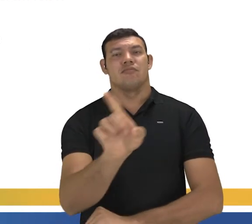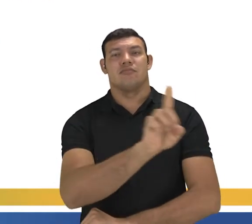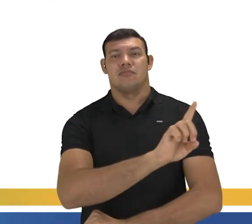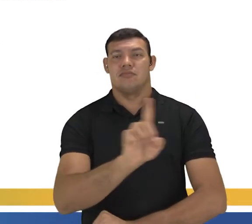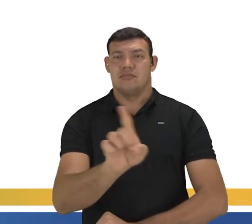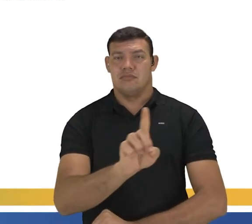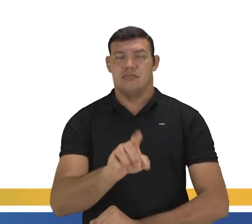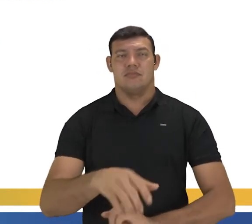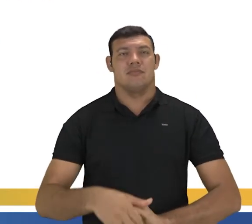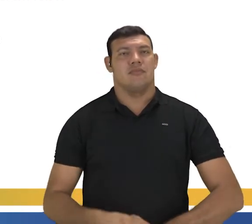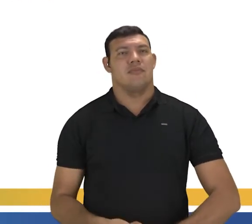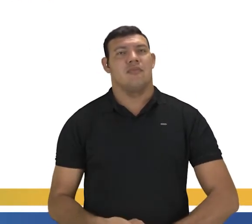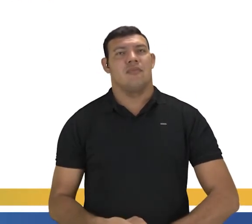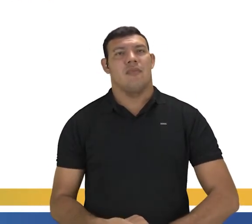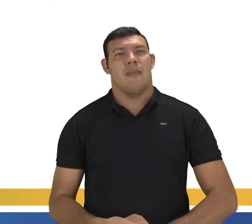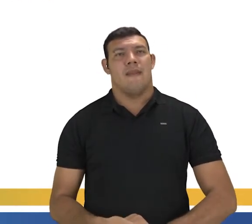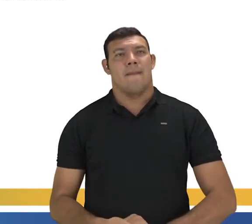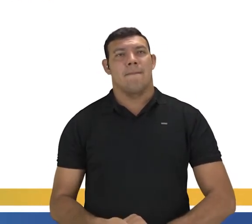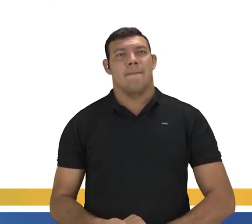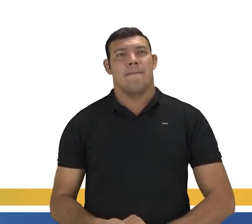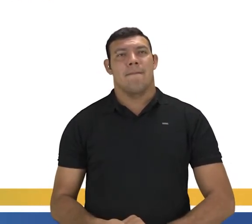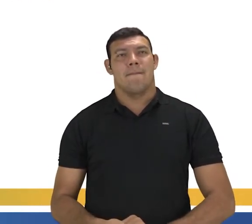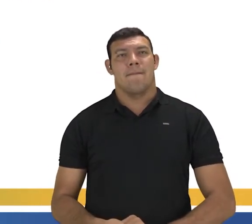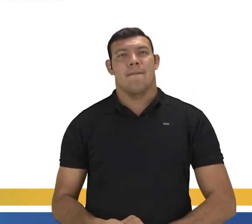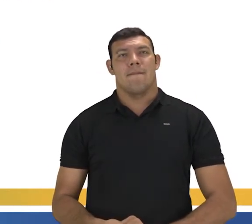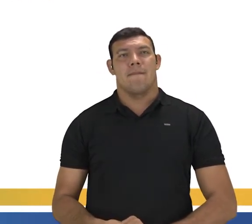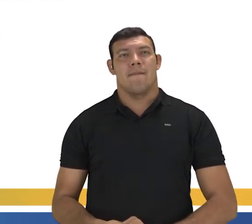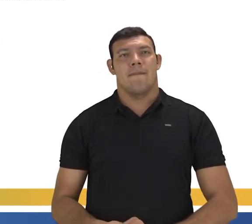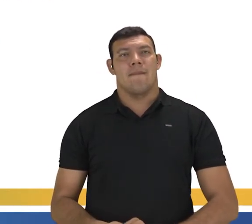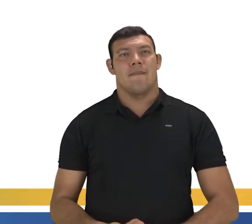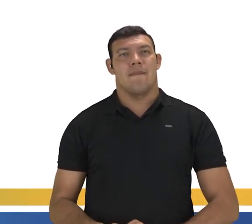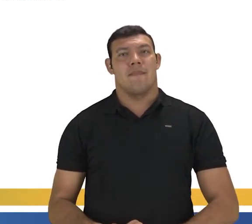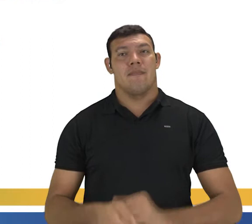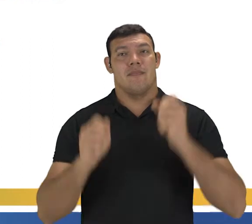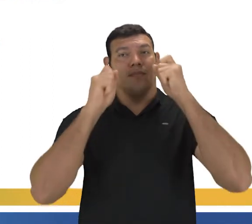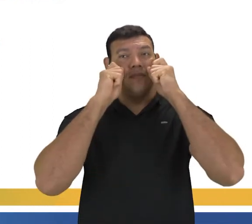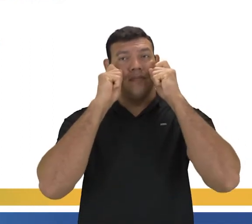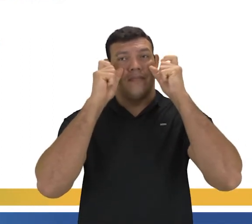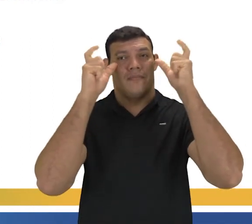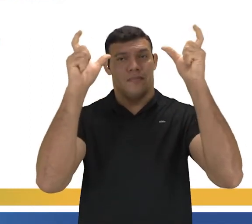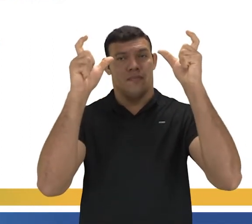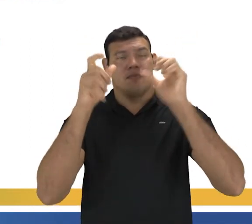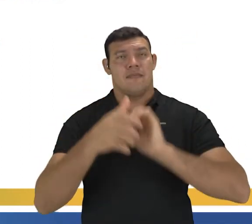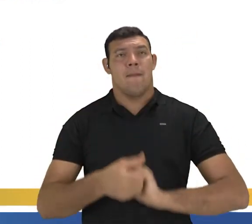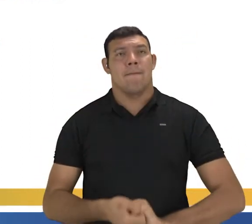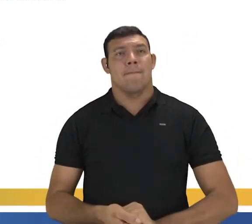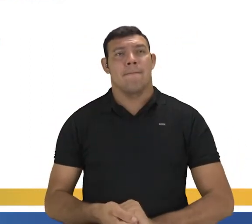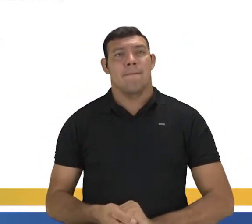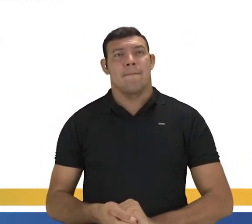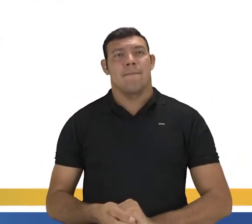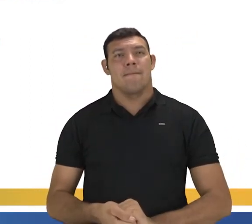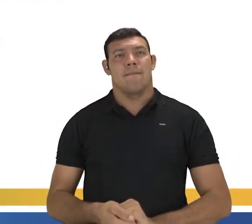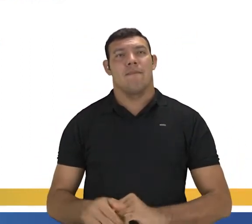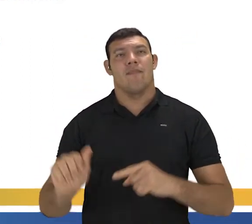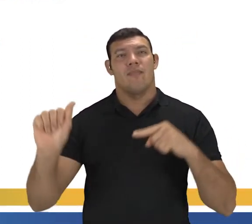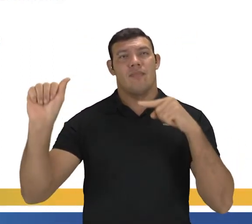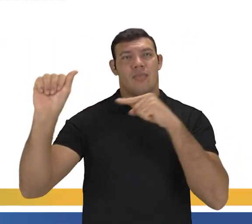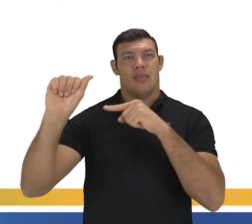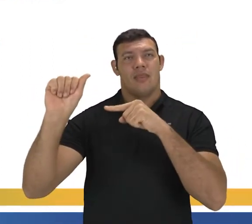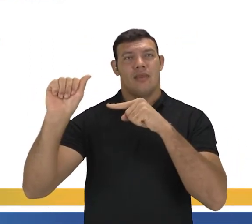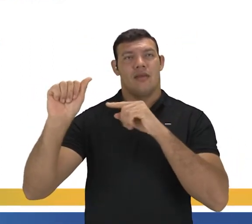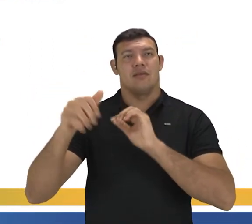negativa e aqui nós temos um esse aqui só pega tradicional queen number one number when